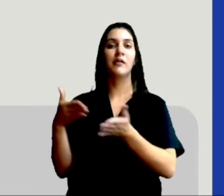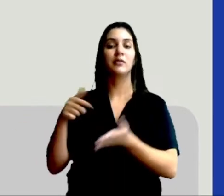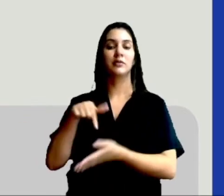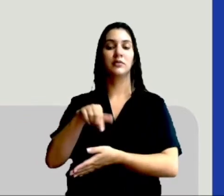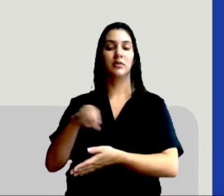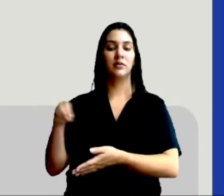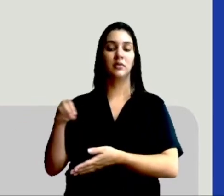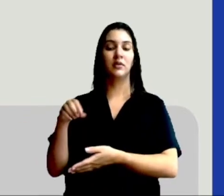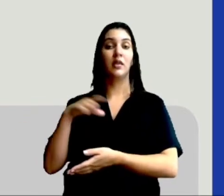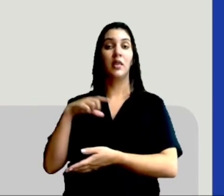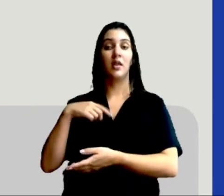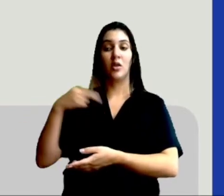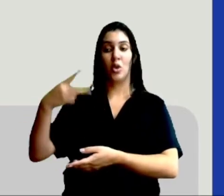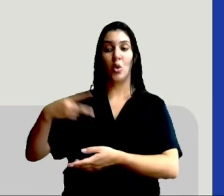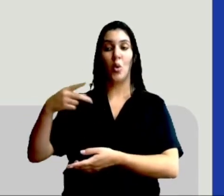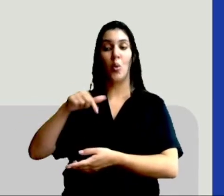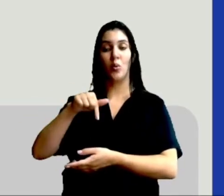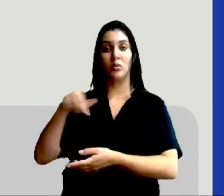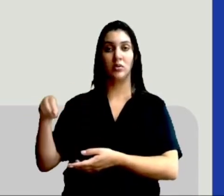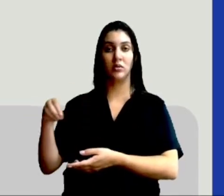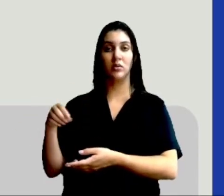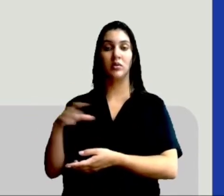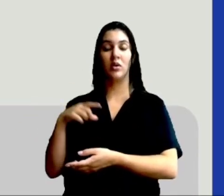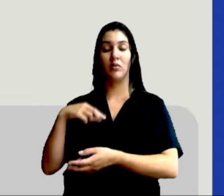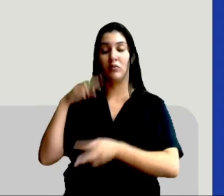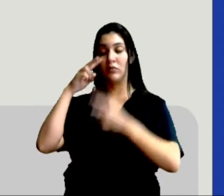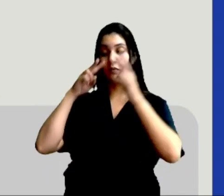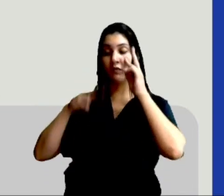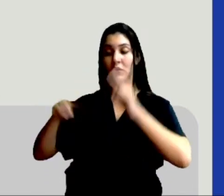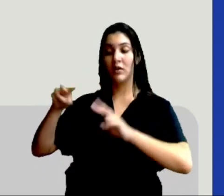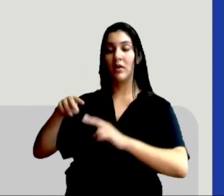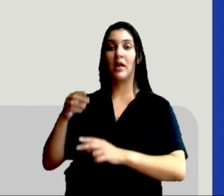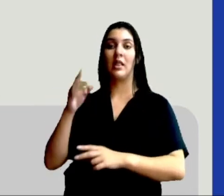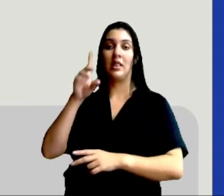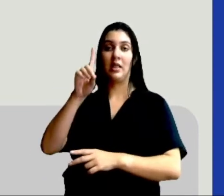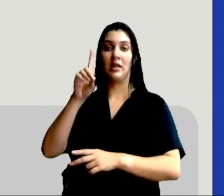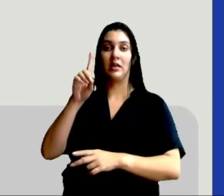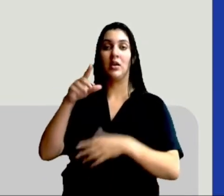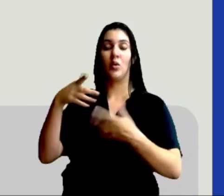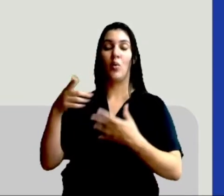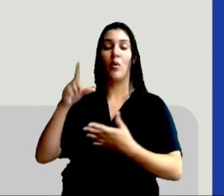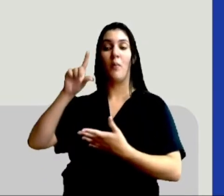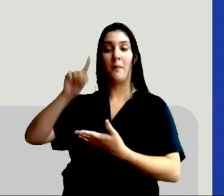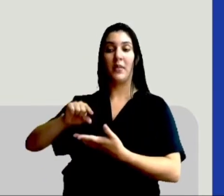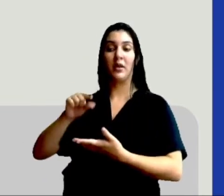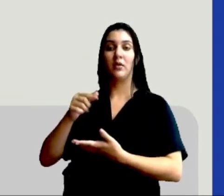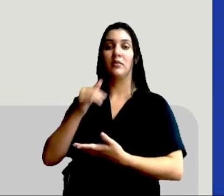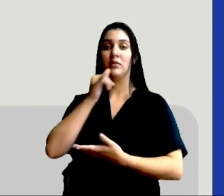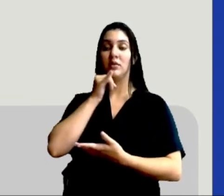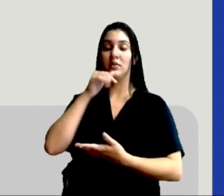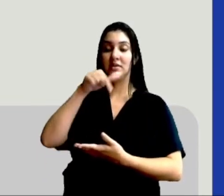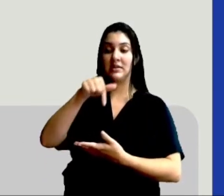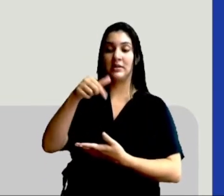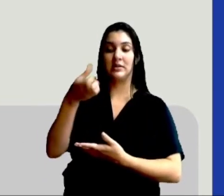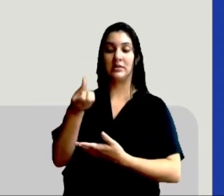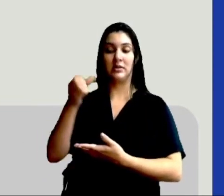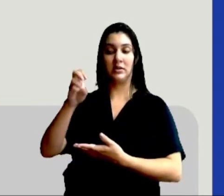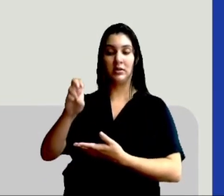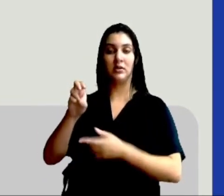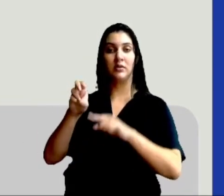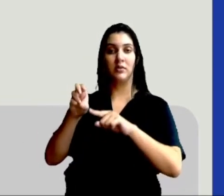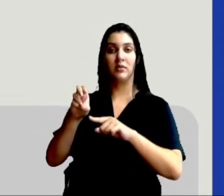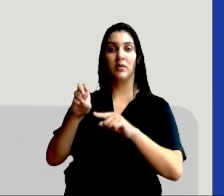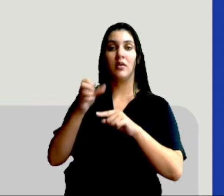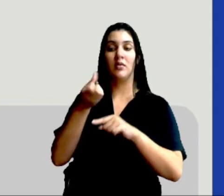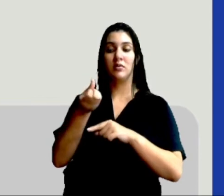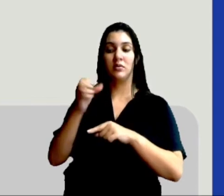700. Tem 12 com 700, professora. Então tem que ver na dezena o algarismo que é menor. Ó, 765,